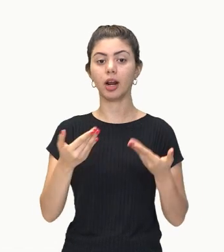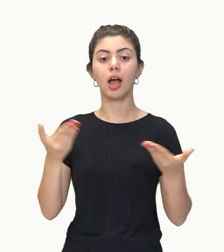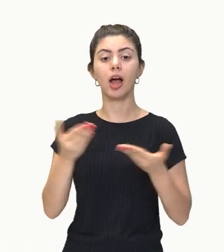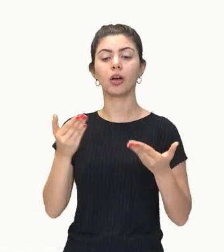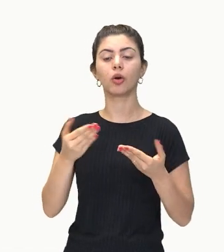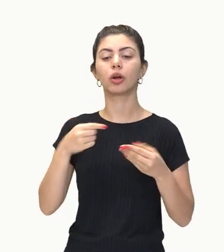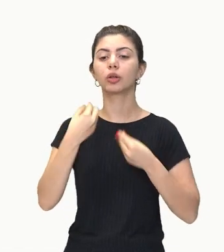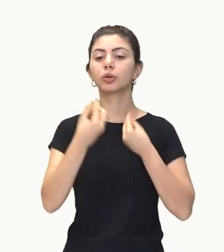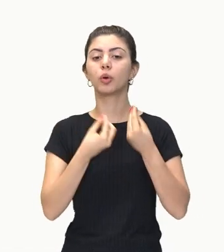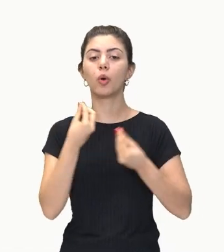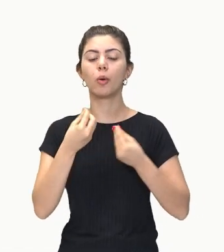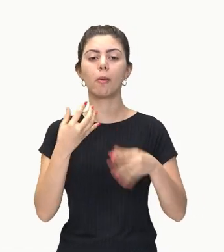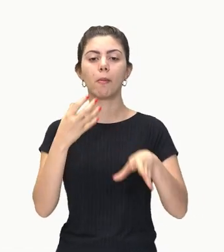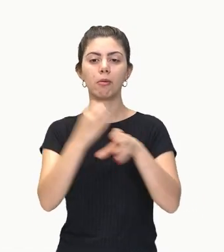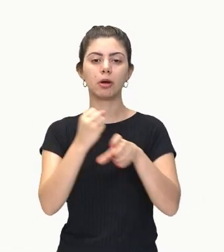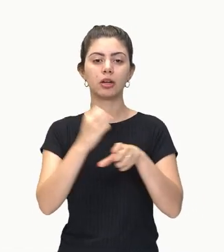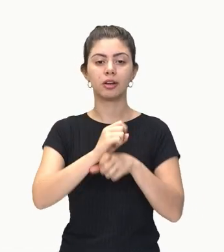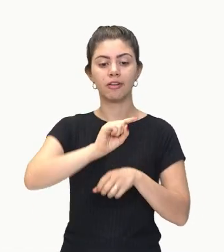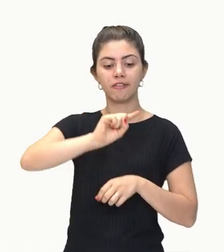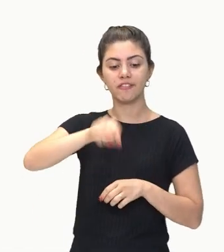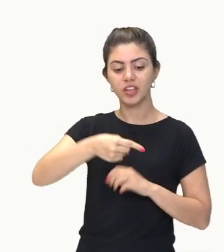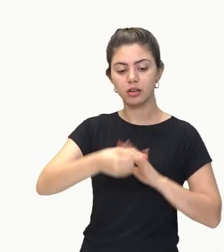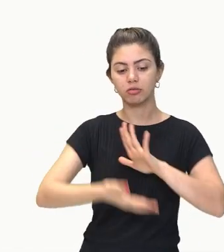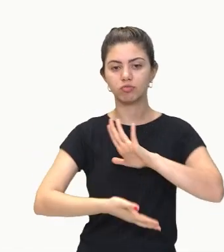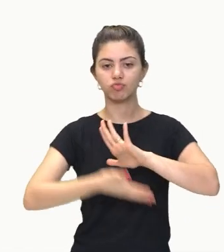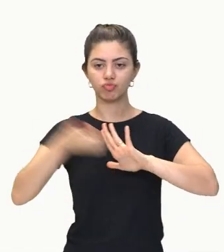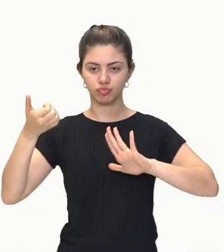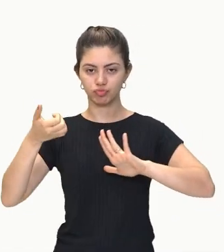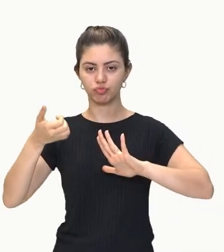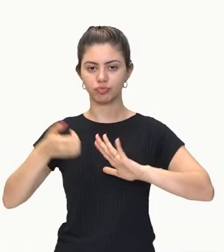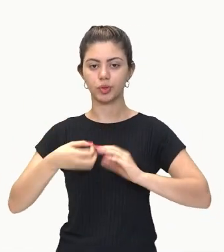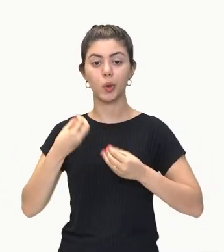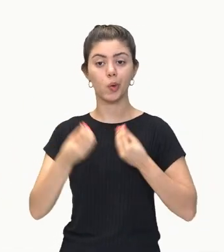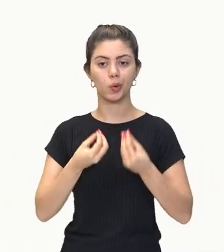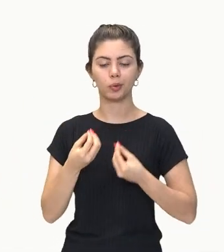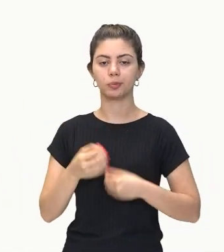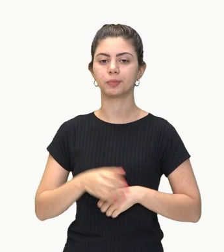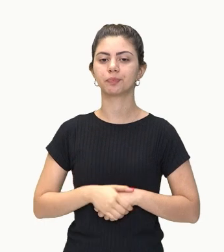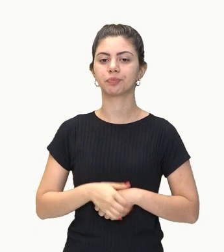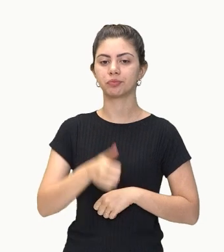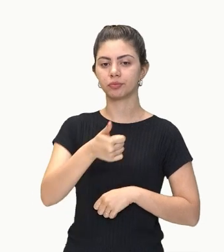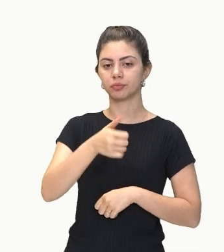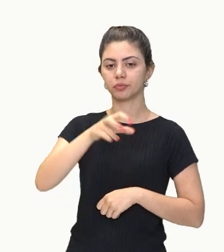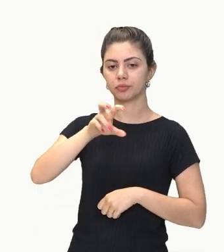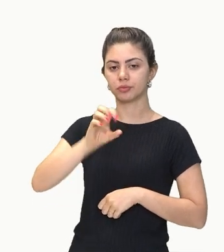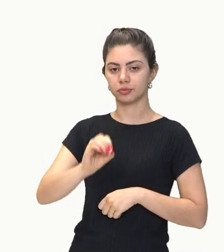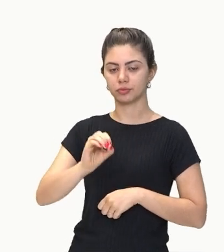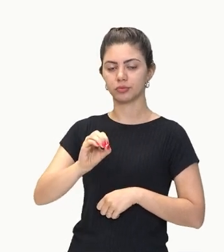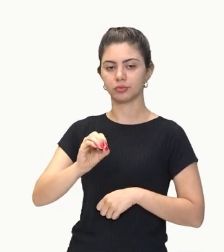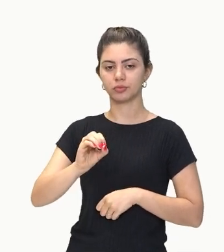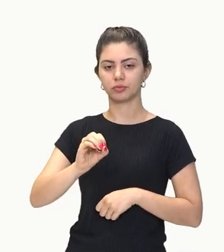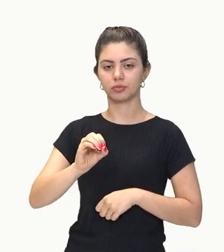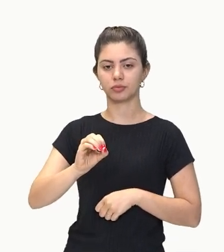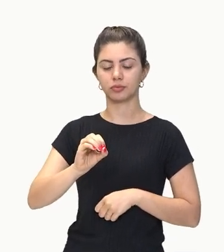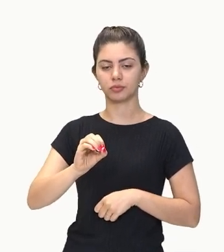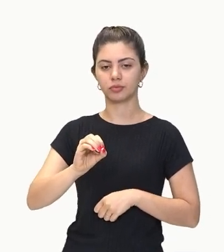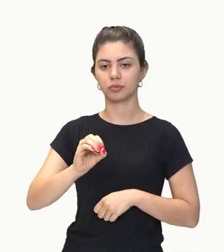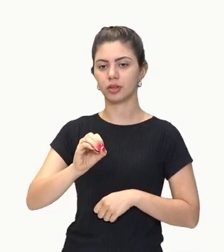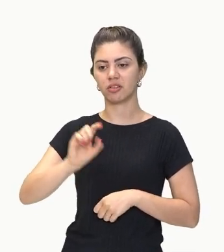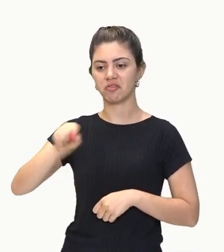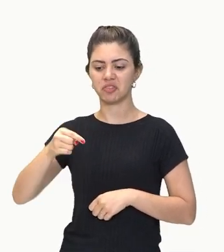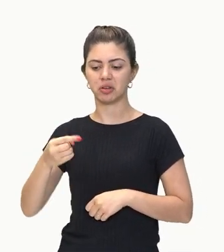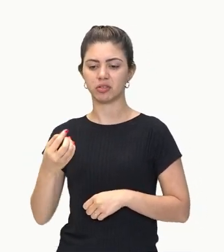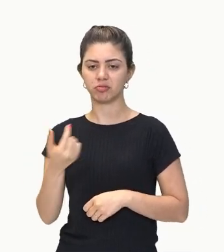não tivessem a vírgula. Então, nós vamos multiplicar os 150, que realmente não tem